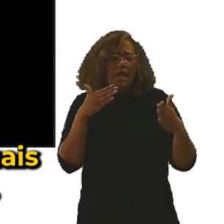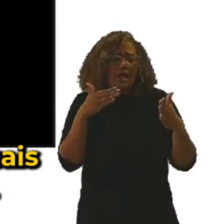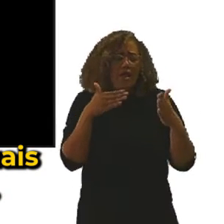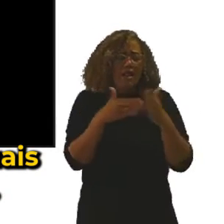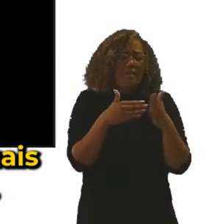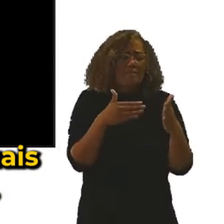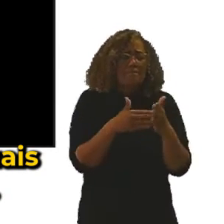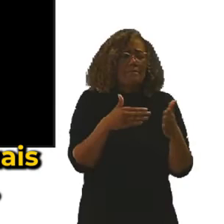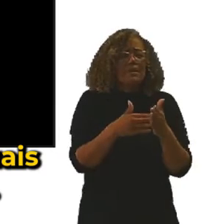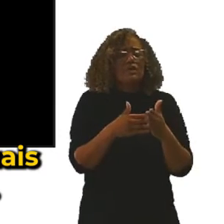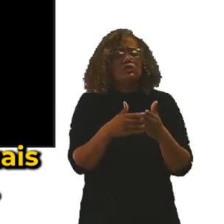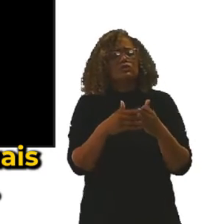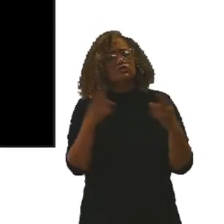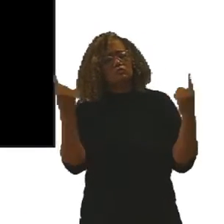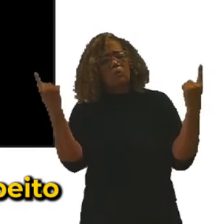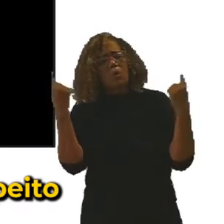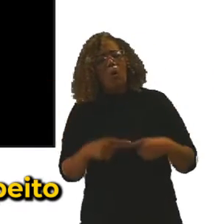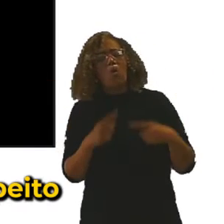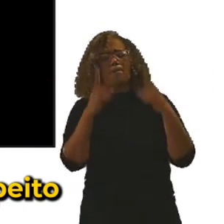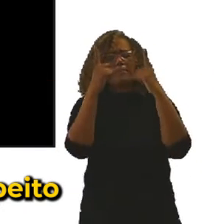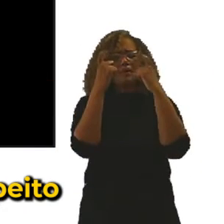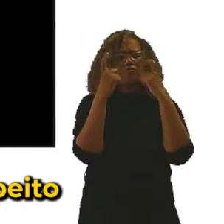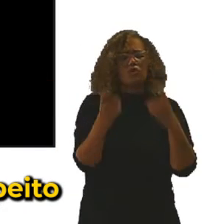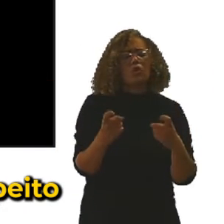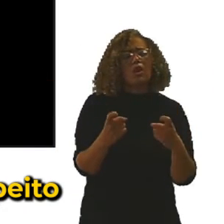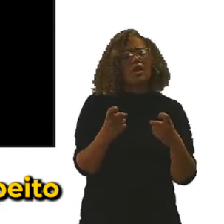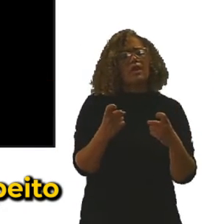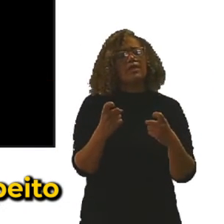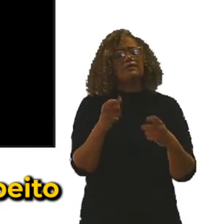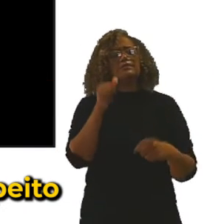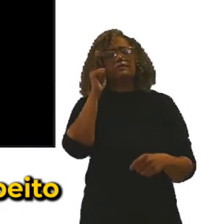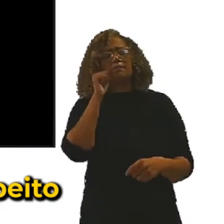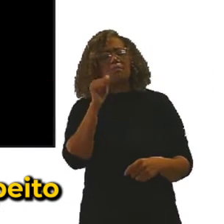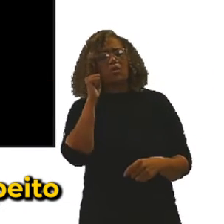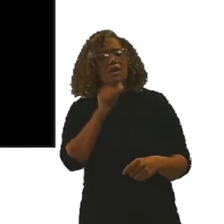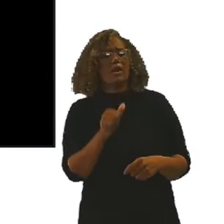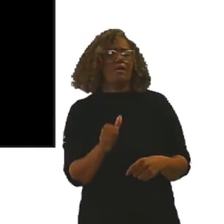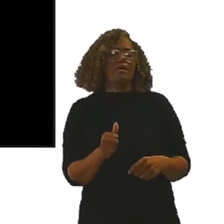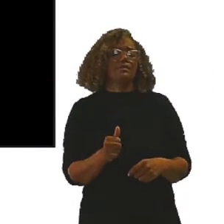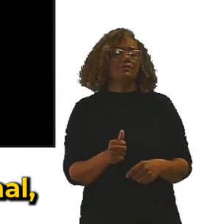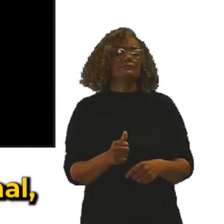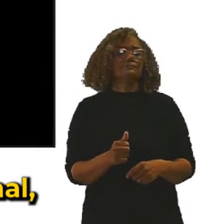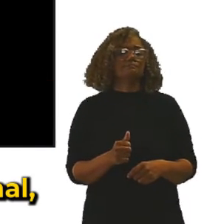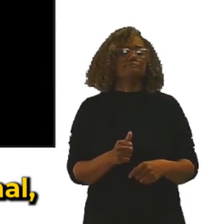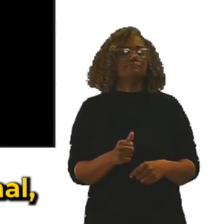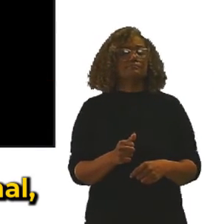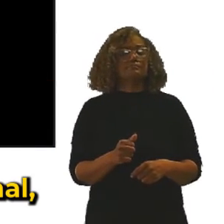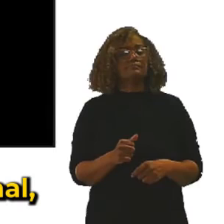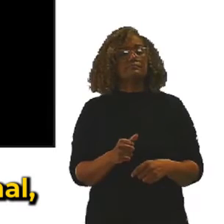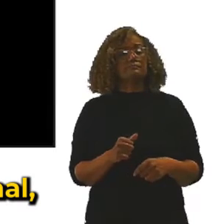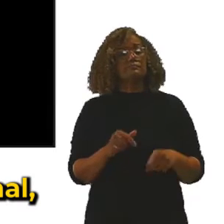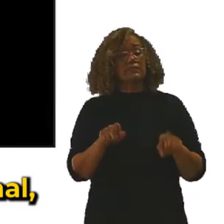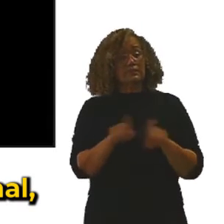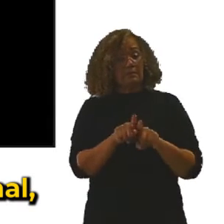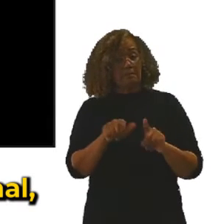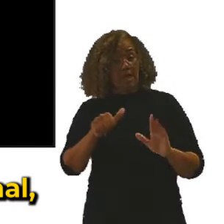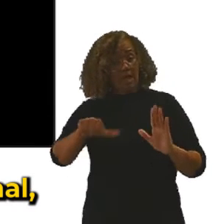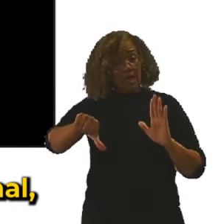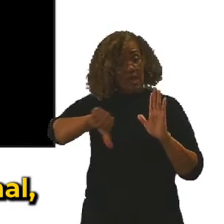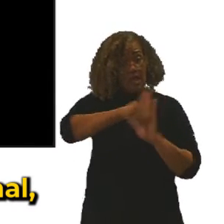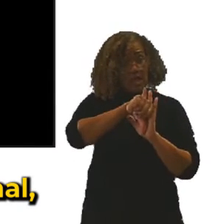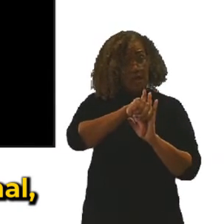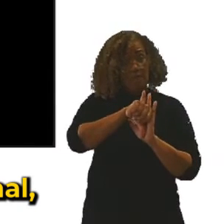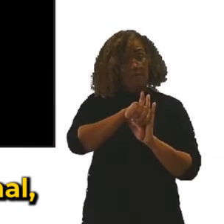conceituais acerca da violência contra a mulher, efetivamente no que diz respeito ao crime de feminicídio,